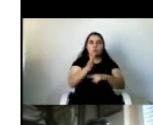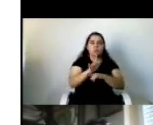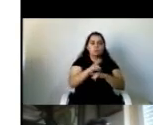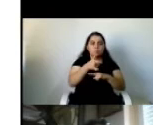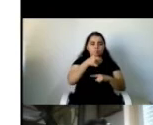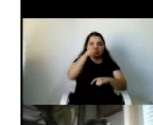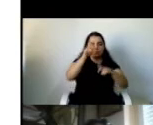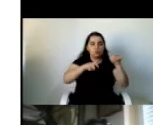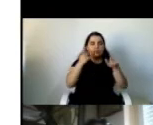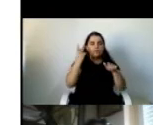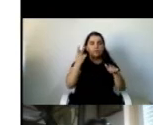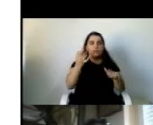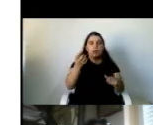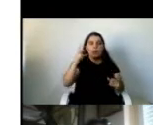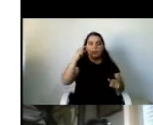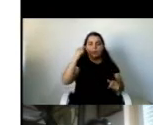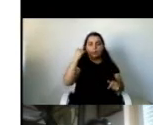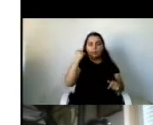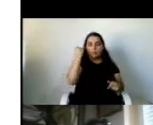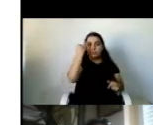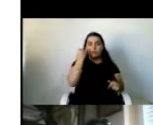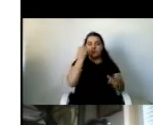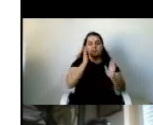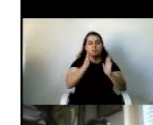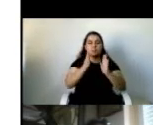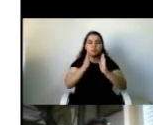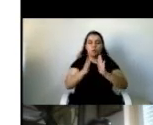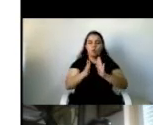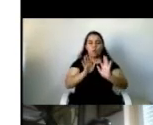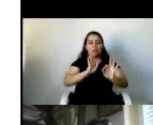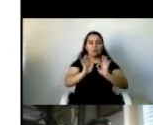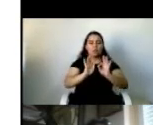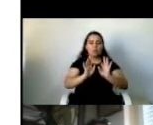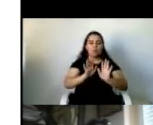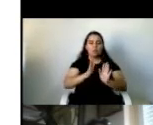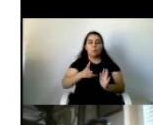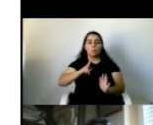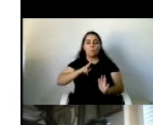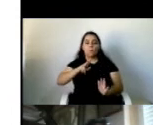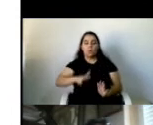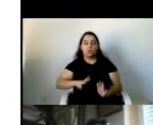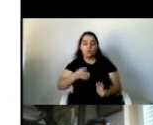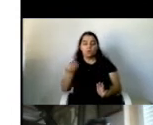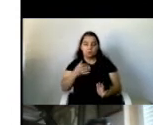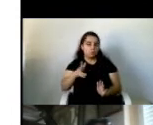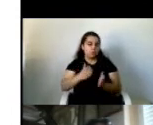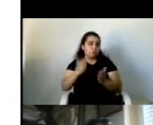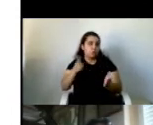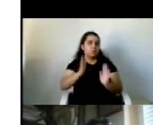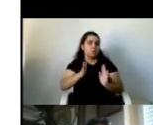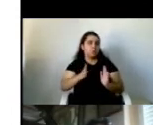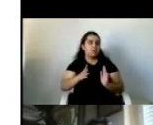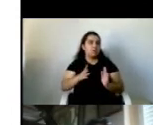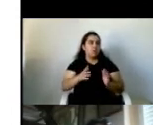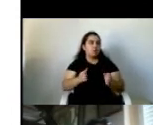e que precisavam de uma terapia que só existia no Porto, tinham que percorrer quilómetros e horas, 2 vezes por